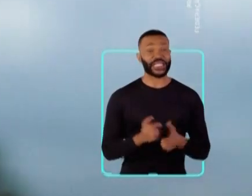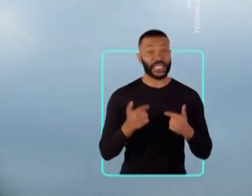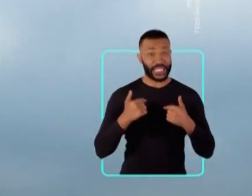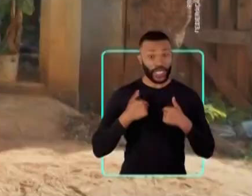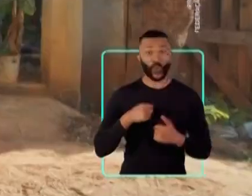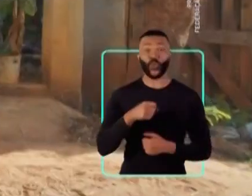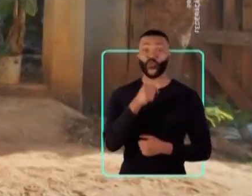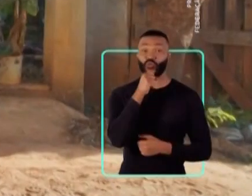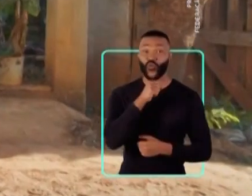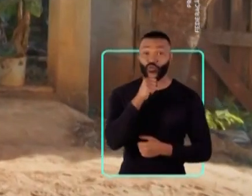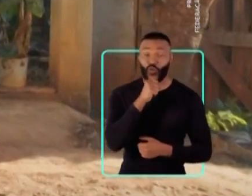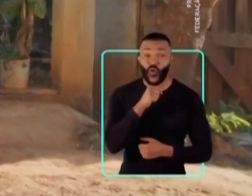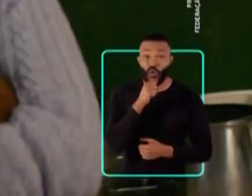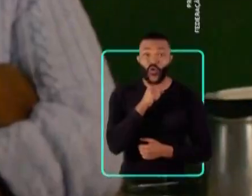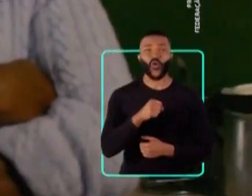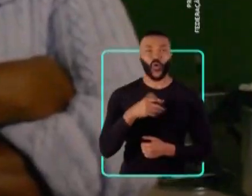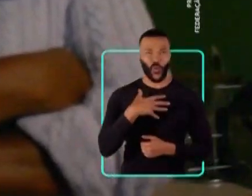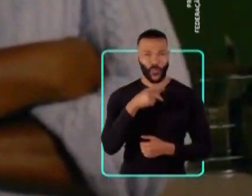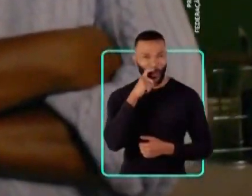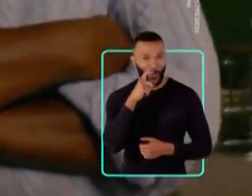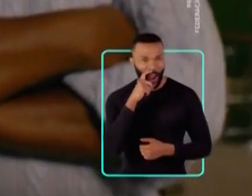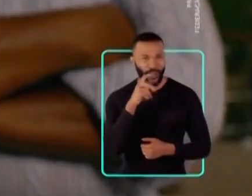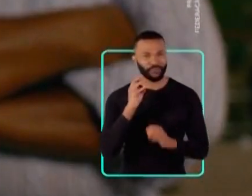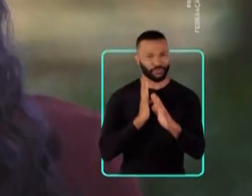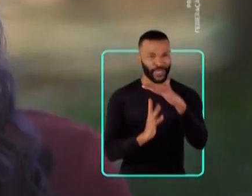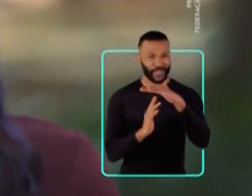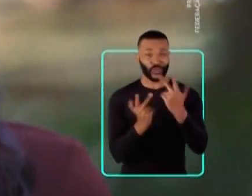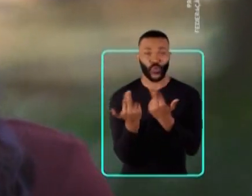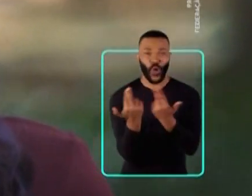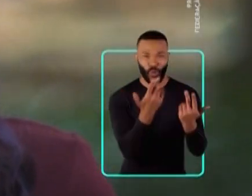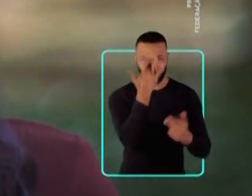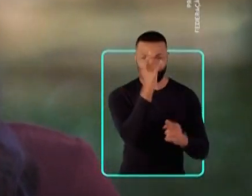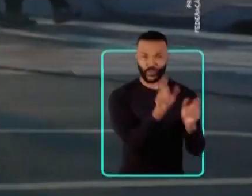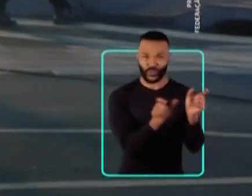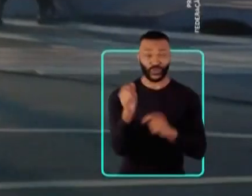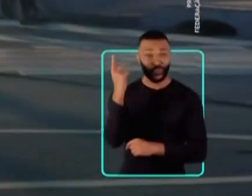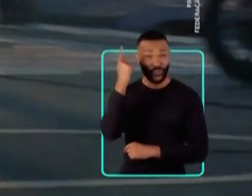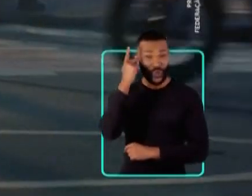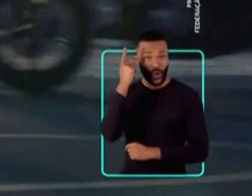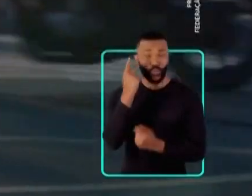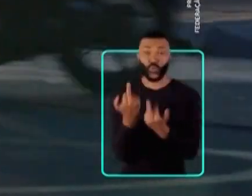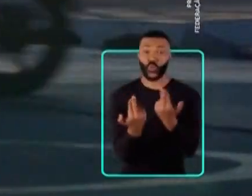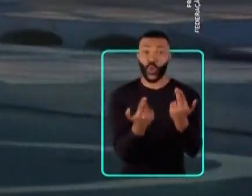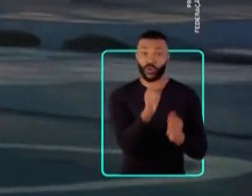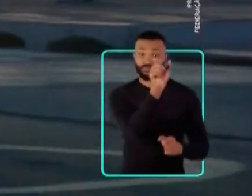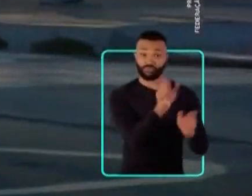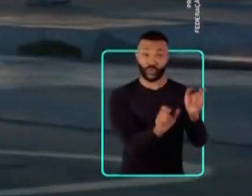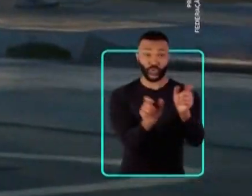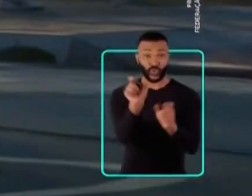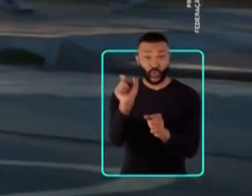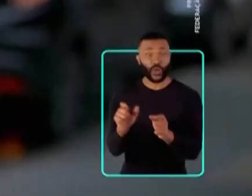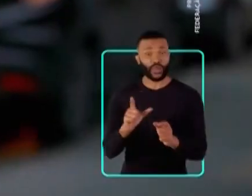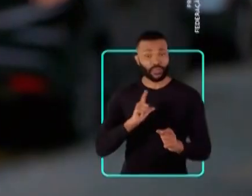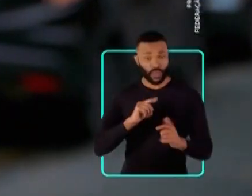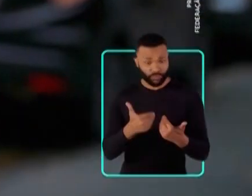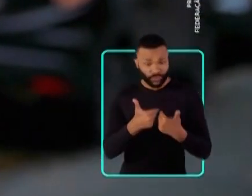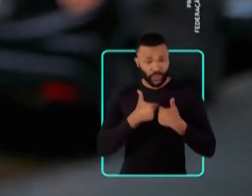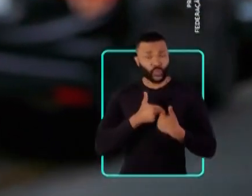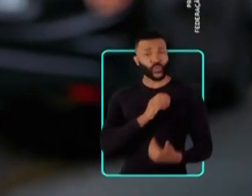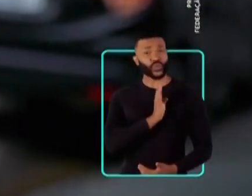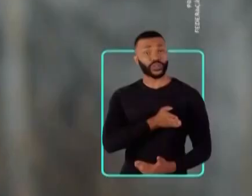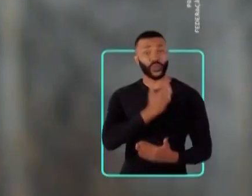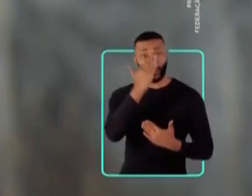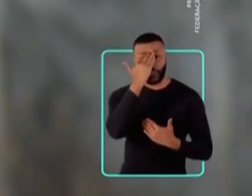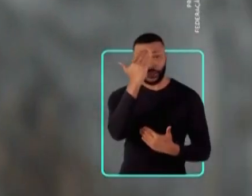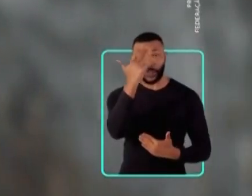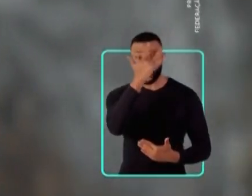Sou neto e filho de imigrantes, igual a milhões de paulistas. Igual a esses milhões, eu carrego no peito a gratidão